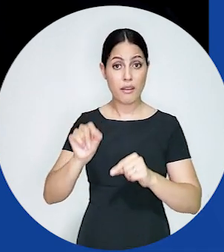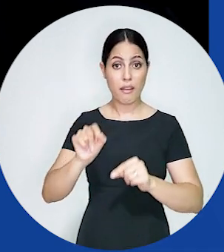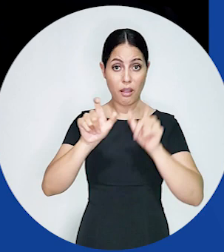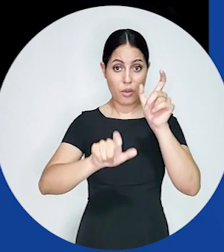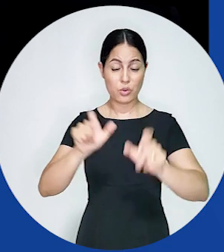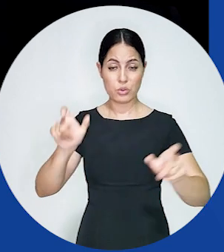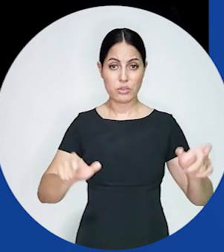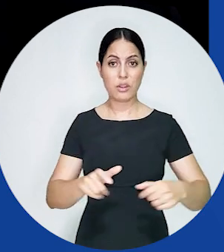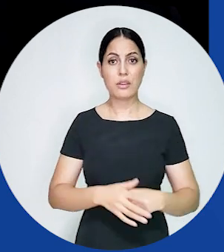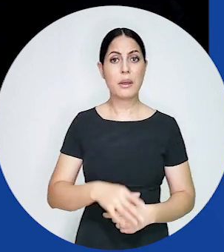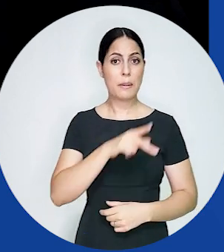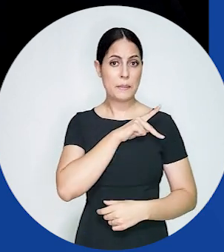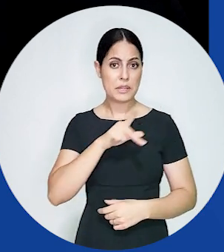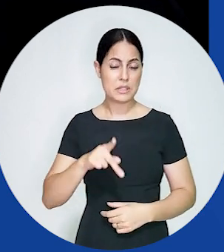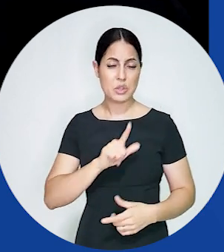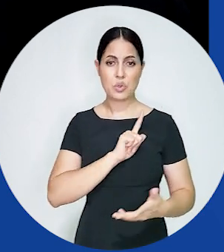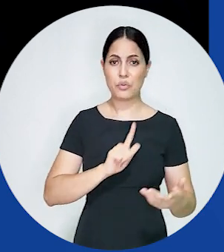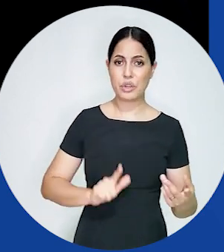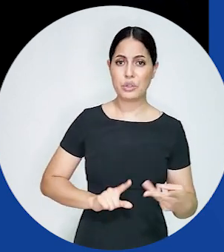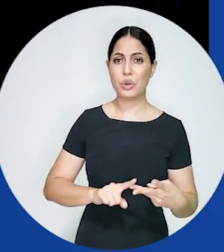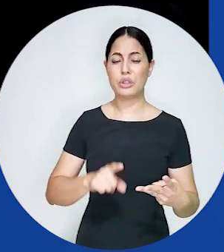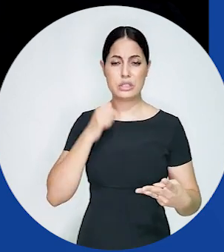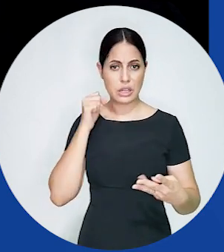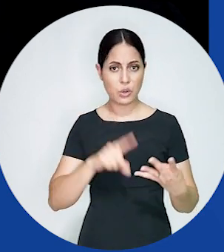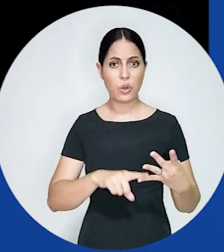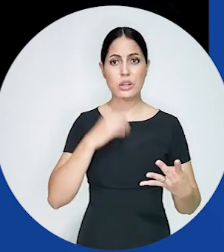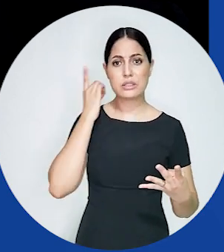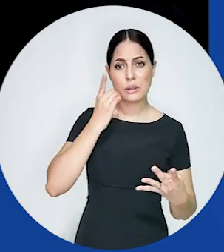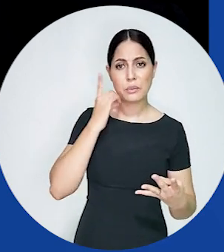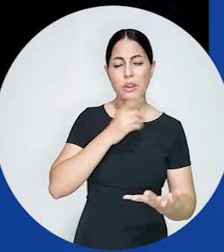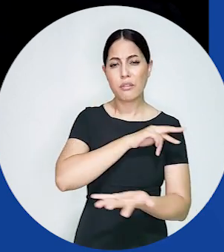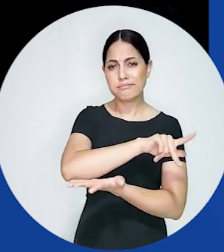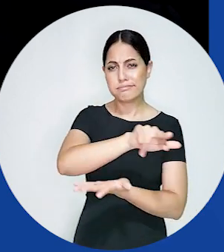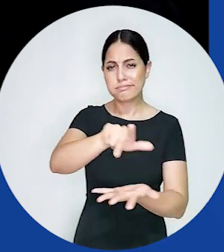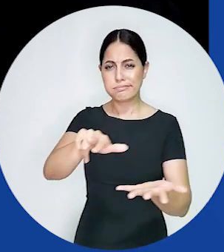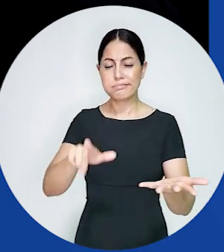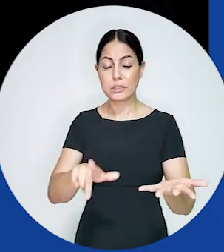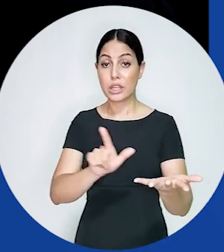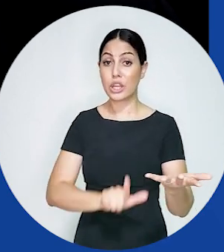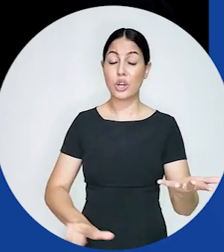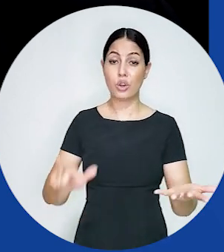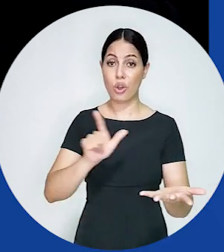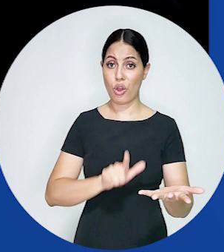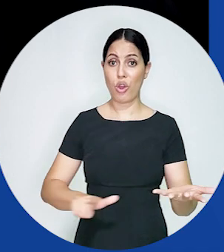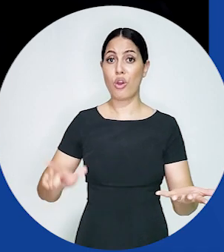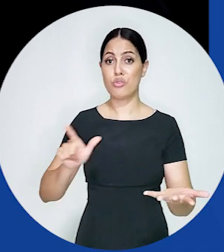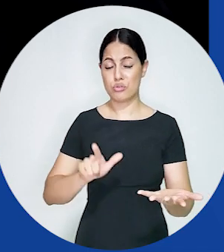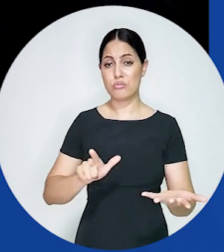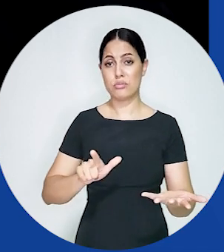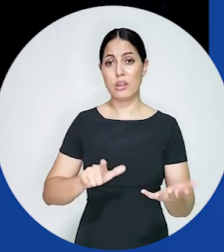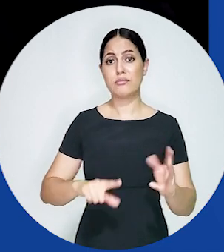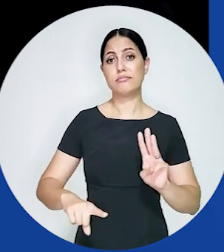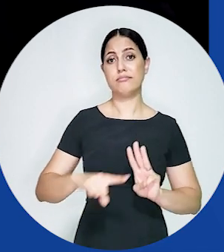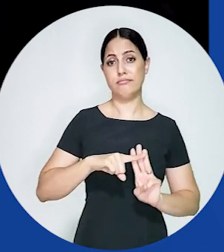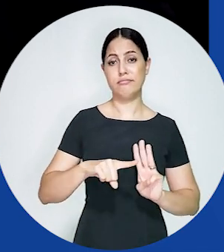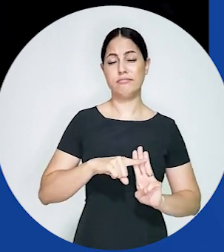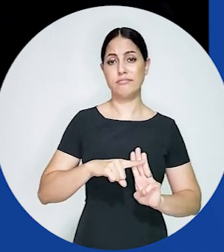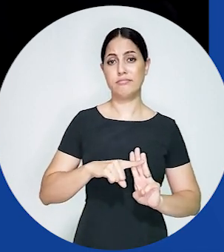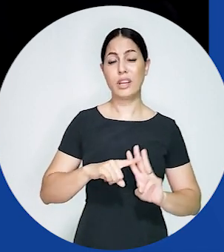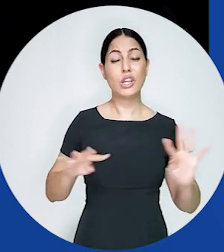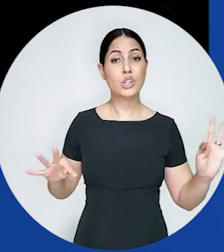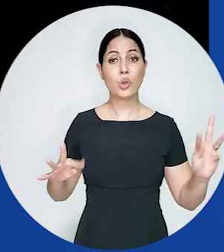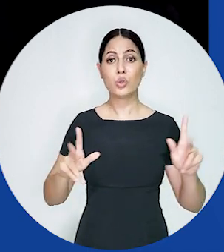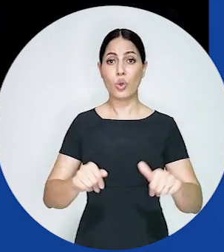constitui autoridades, dentre elas o presidente da República, governadores, senadores, deputados e, naturalmente, as instituições, as Forças